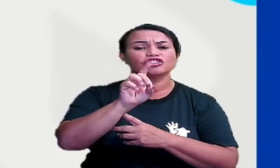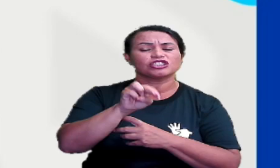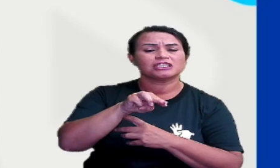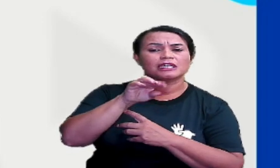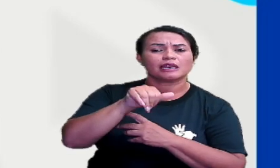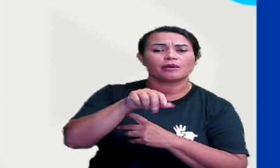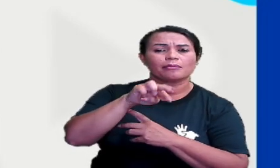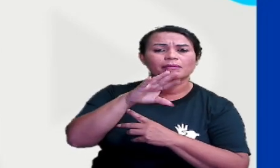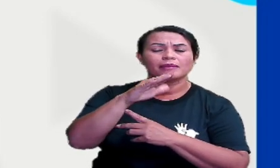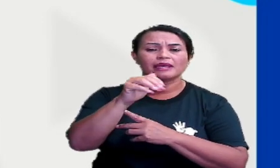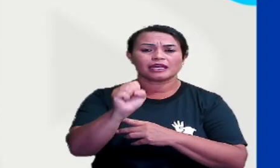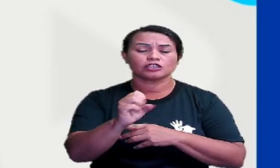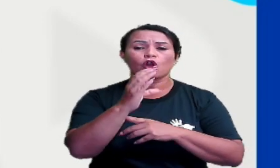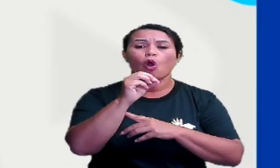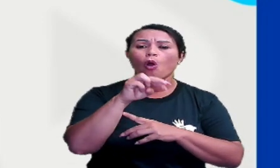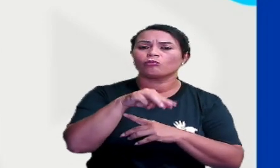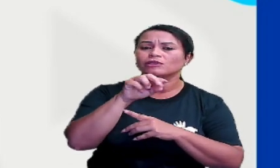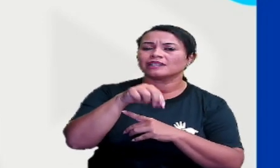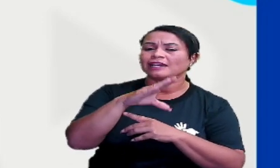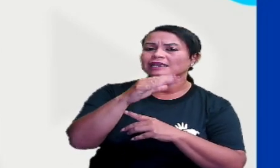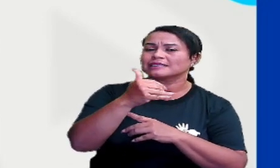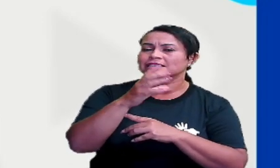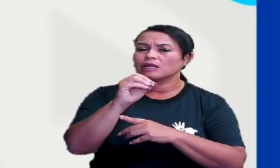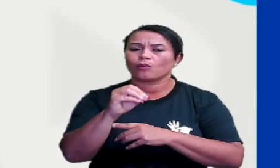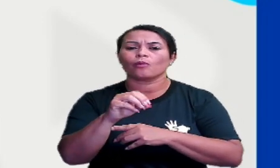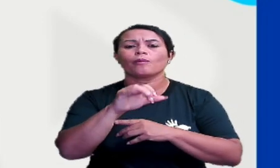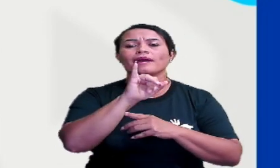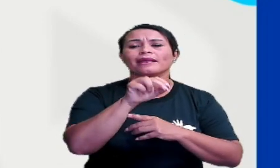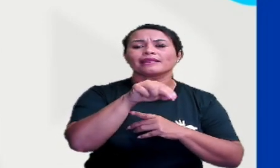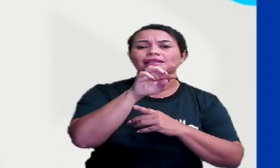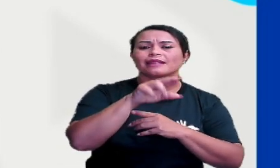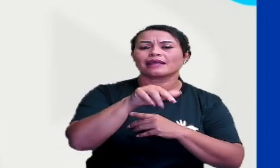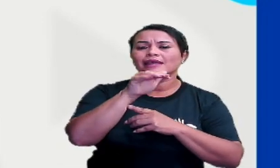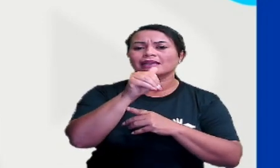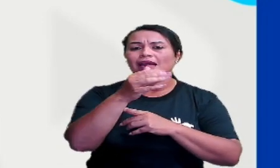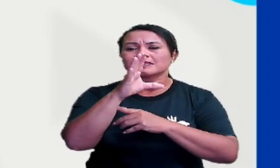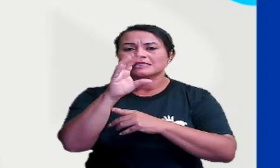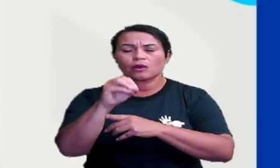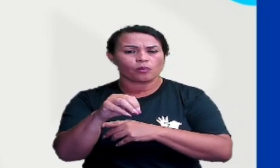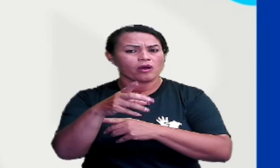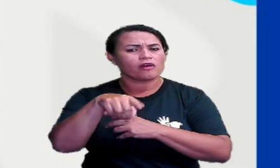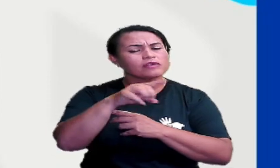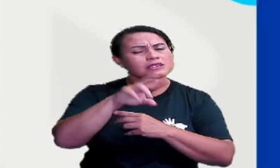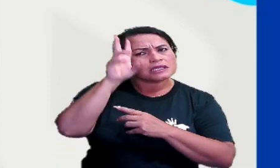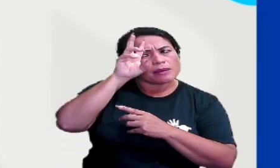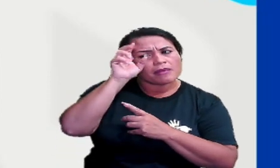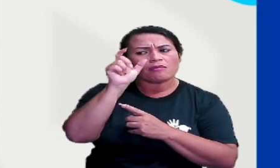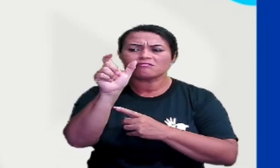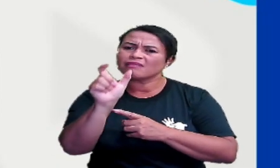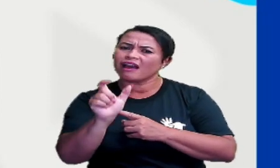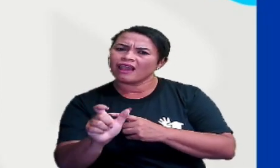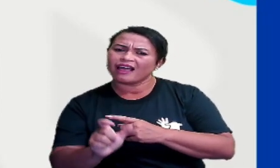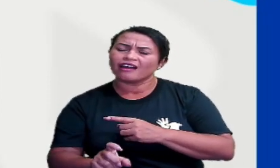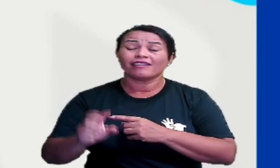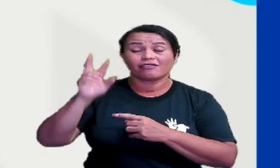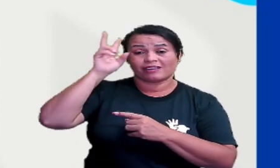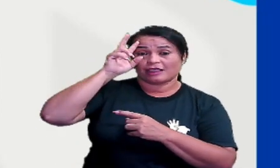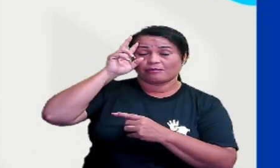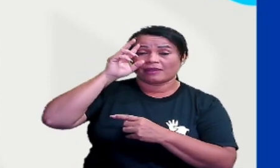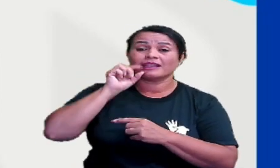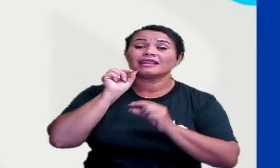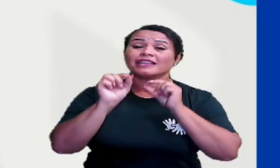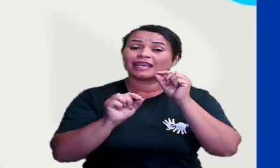comunicação, interação. Você, quando falar nessas palavras, você já lembra logo de fronteira, tá